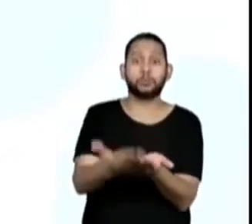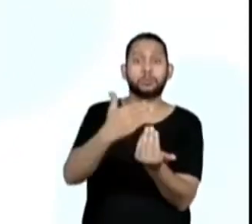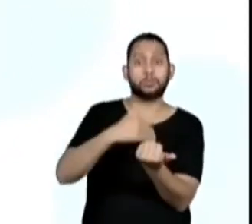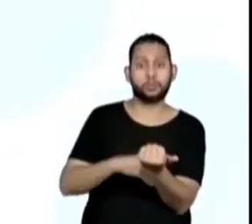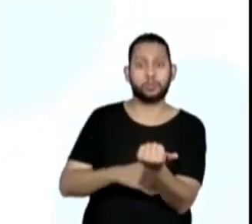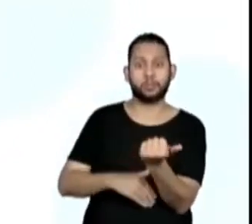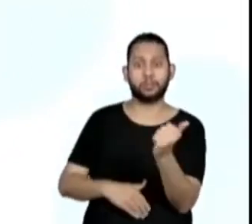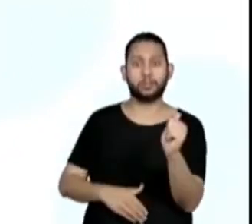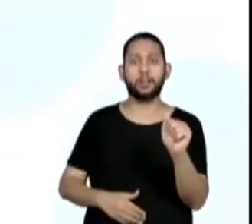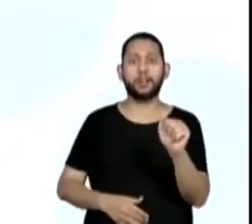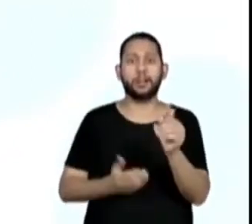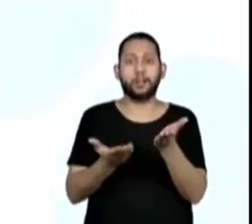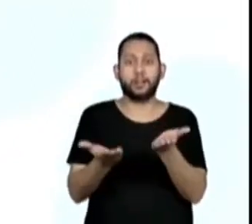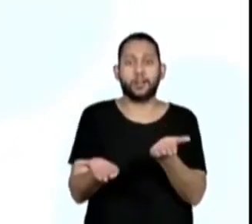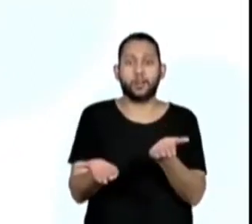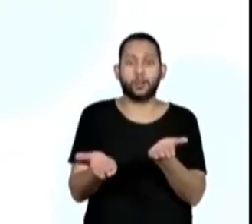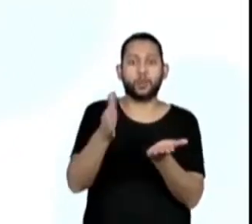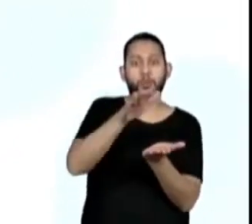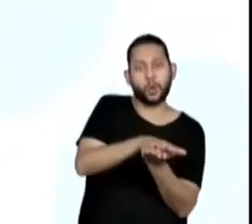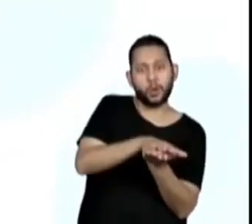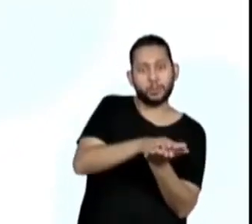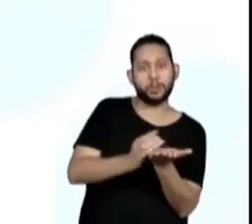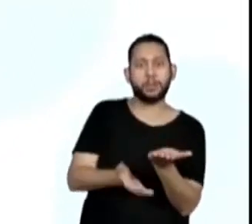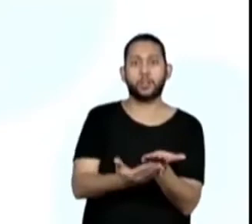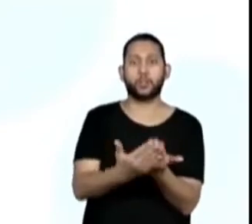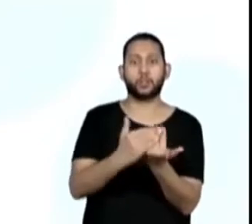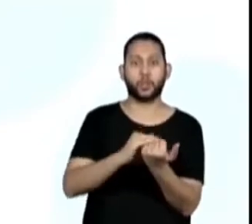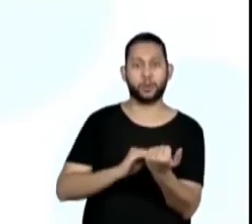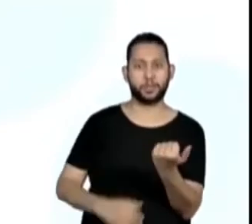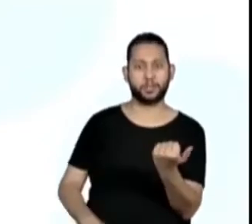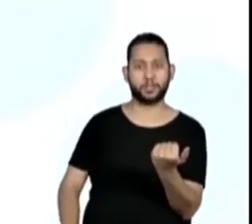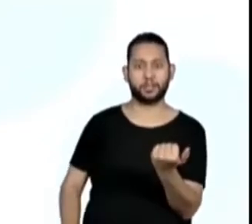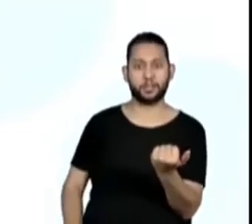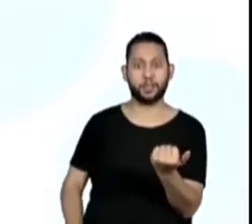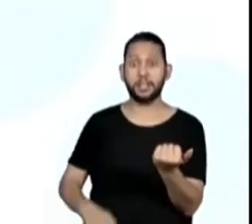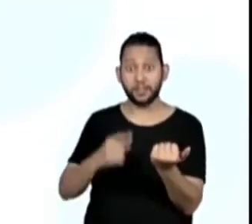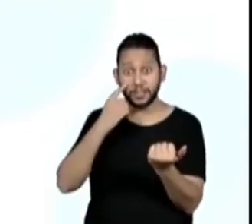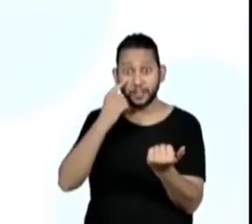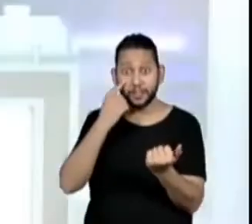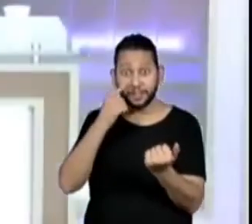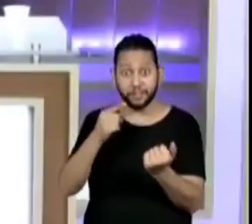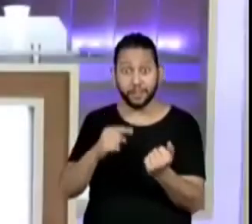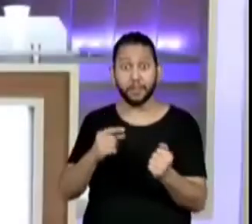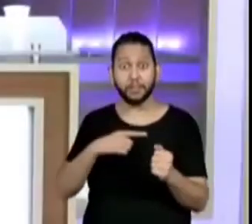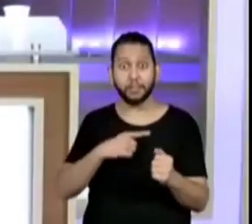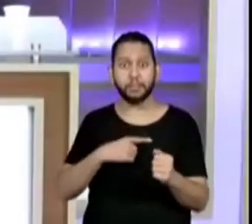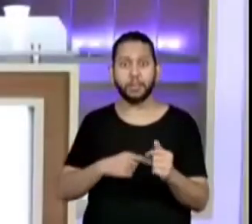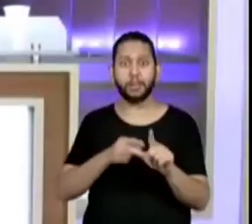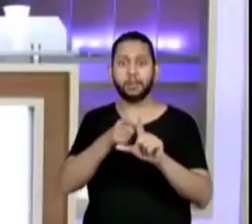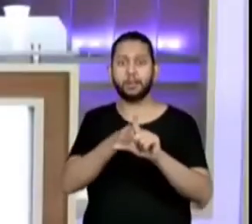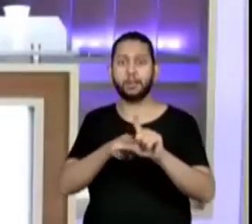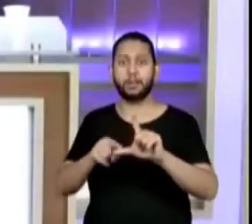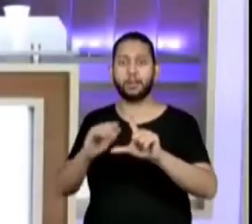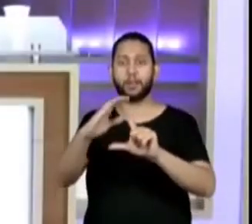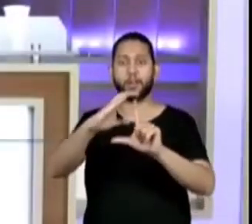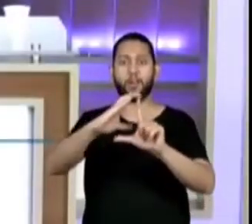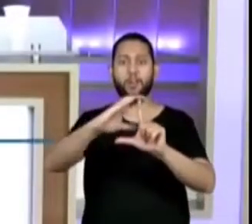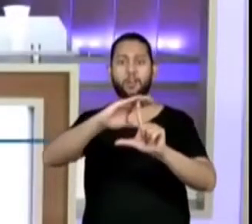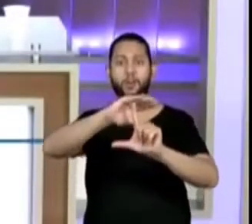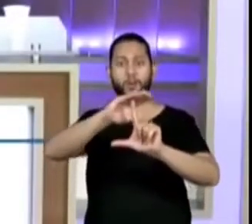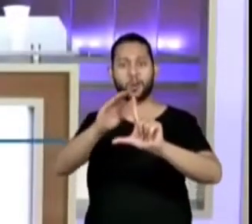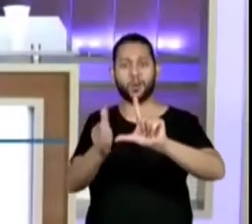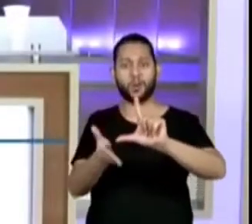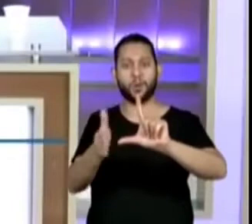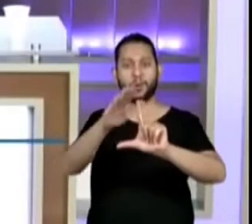identificar os ângulos retos. Tá bem, turma? Como eu falei para vocês, lembra que eu falei? Eu utilizei